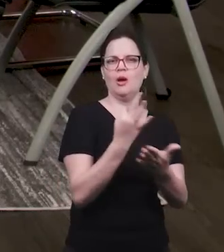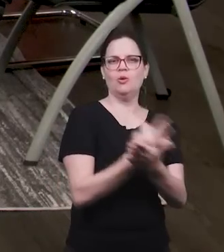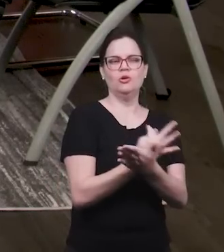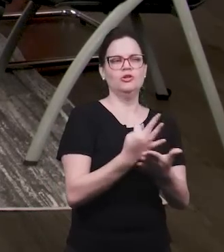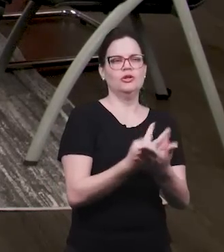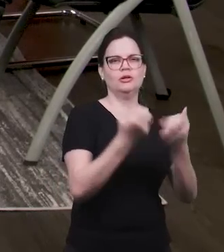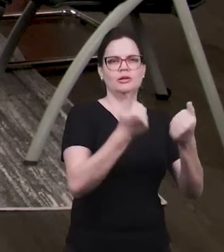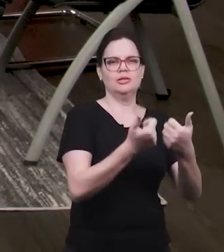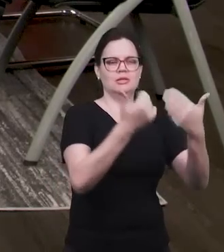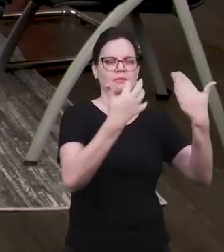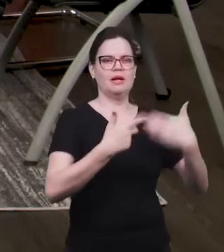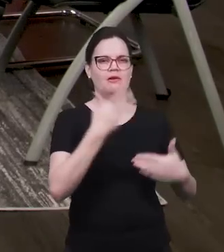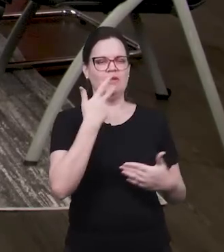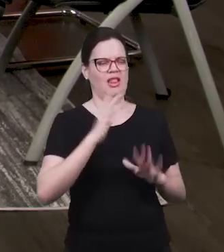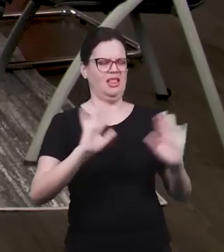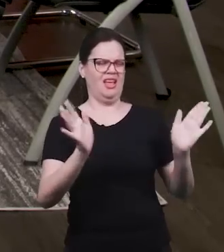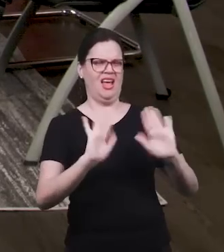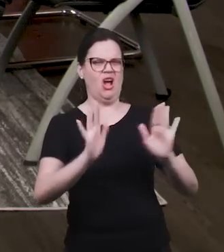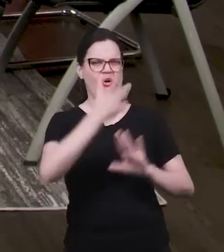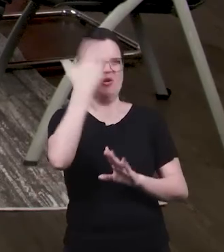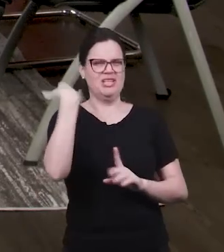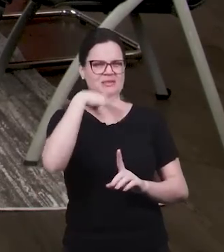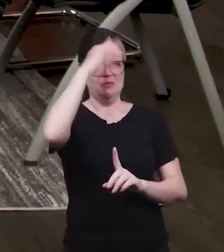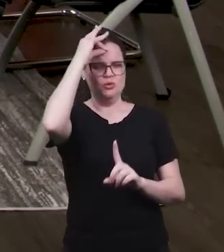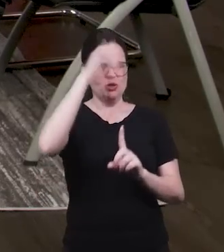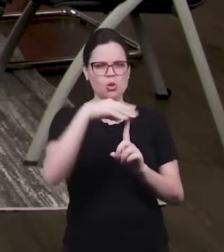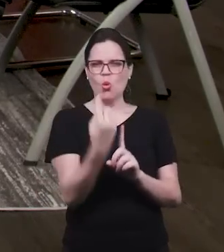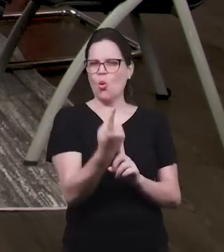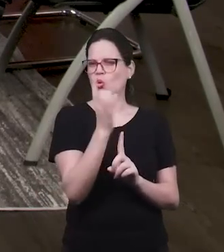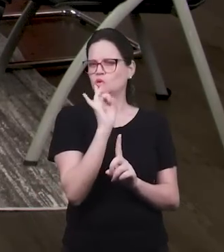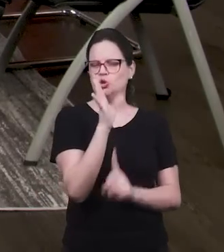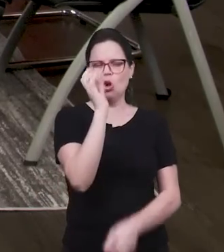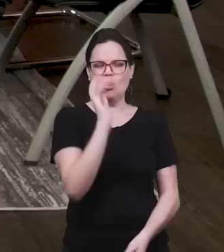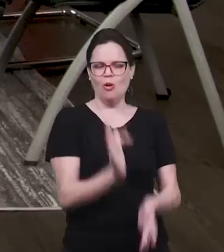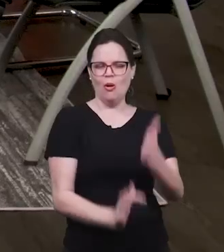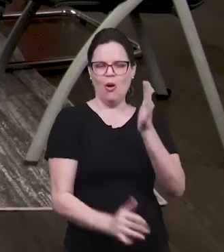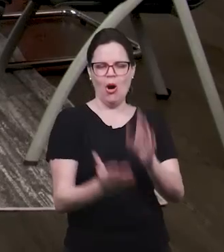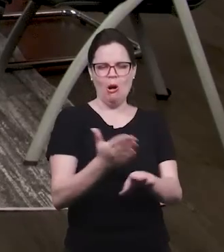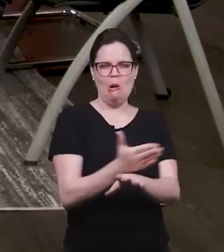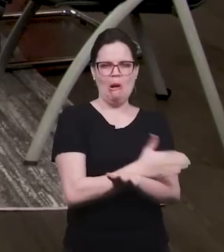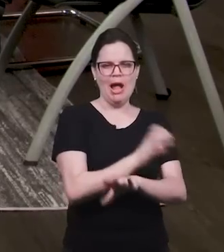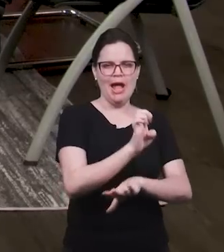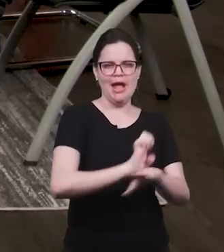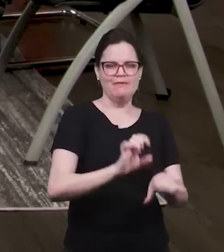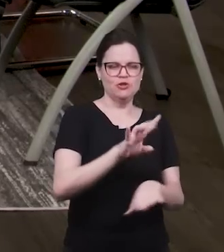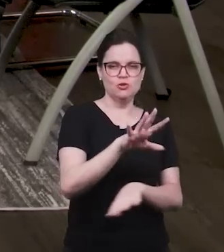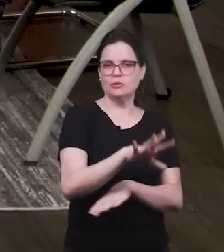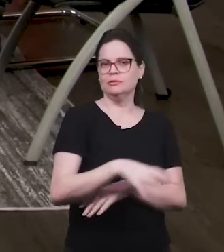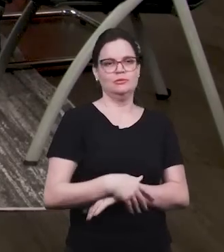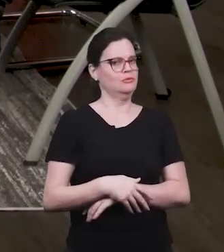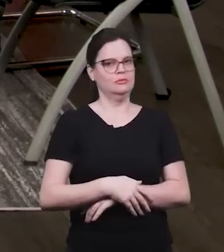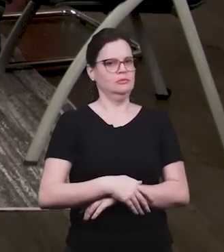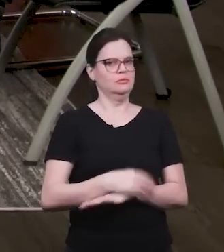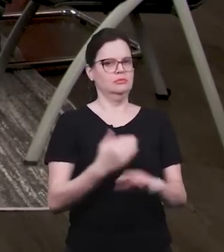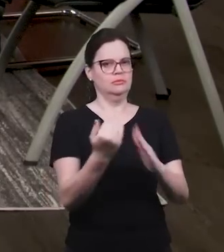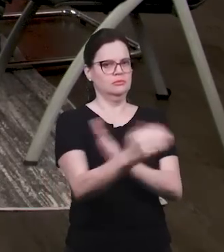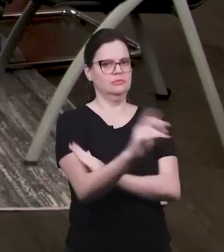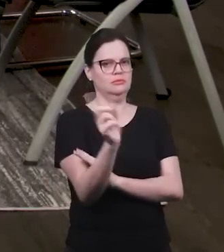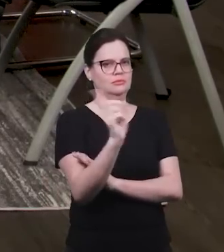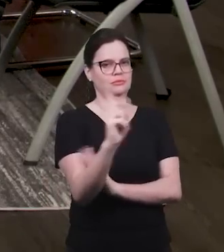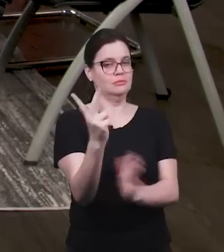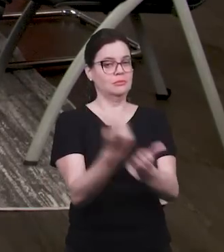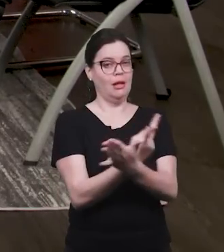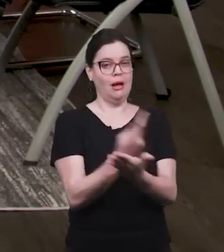que o Espírito Santo só operou na época da igreja primitiva, eles estão